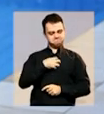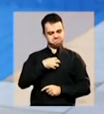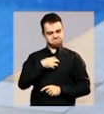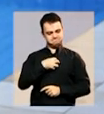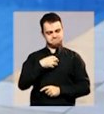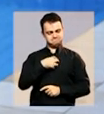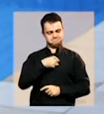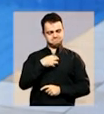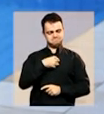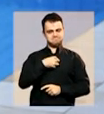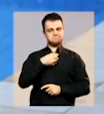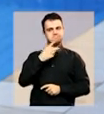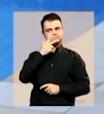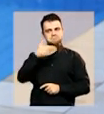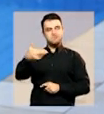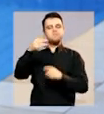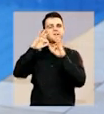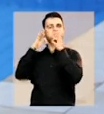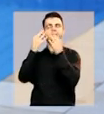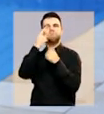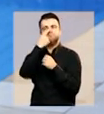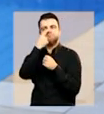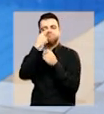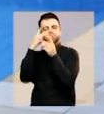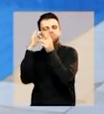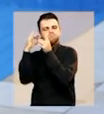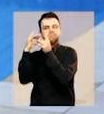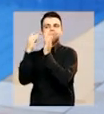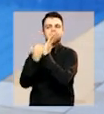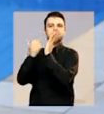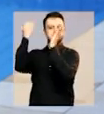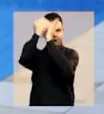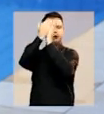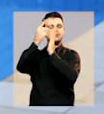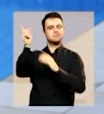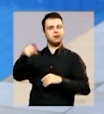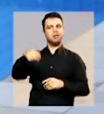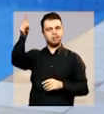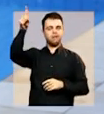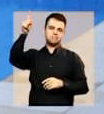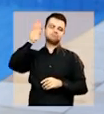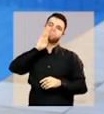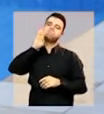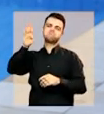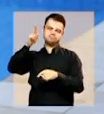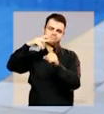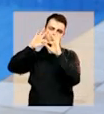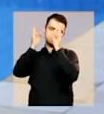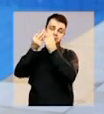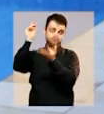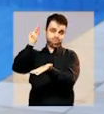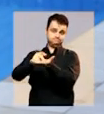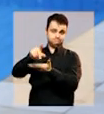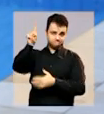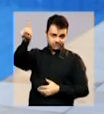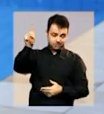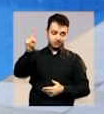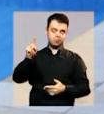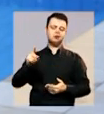voltar mais próxima da minha família que eu era antes. Da família da Bélgica. E...